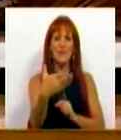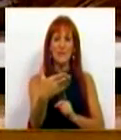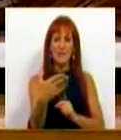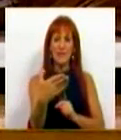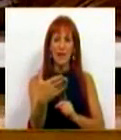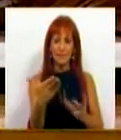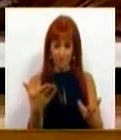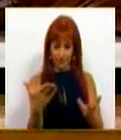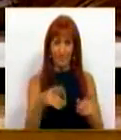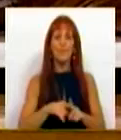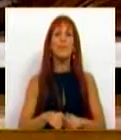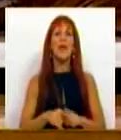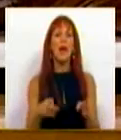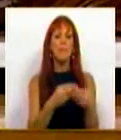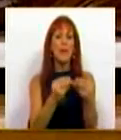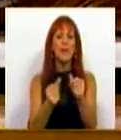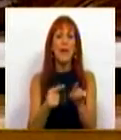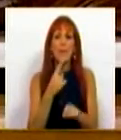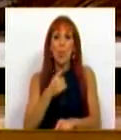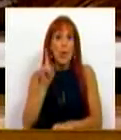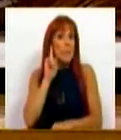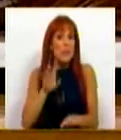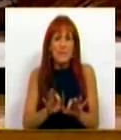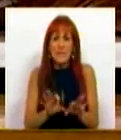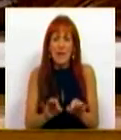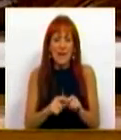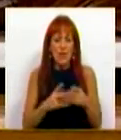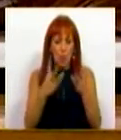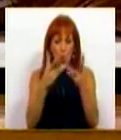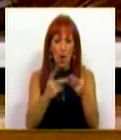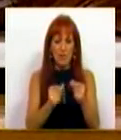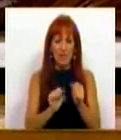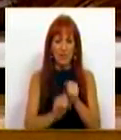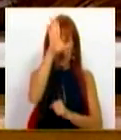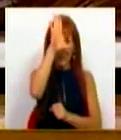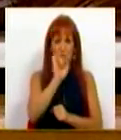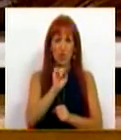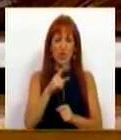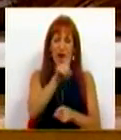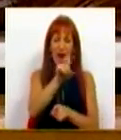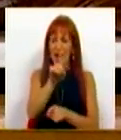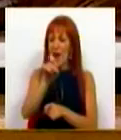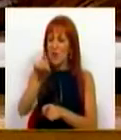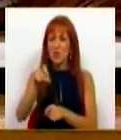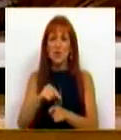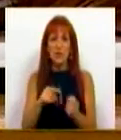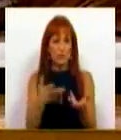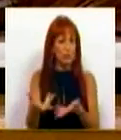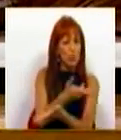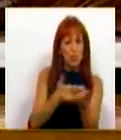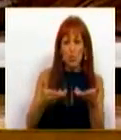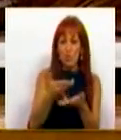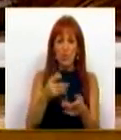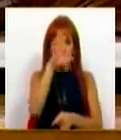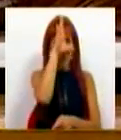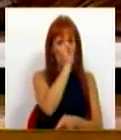2017. Numa matéria tão importante como é o Orçamento do Estado, as escolhas são partilhadas